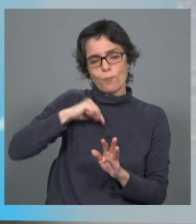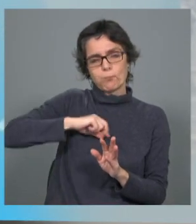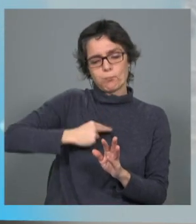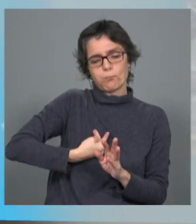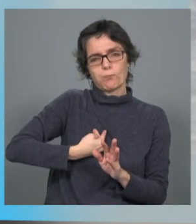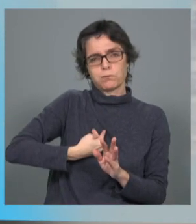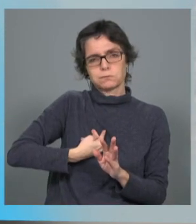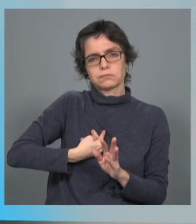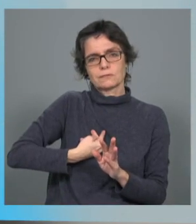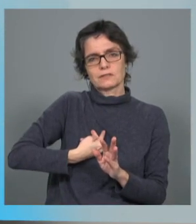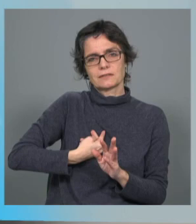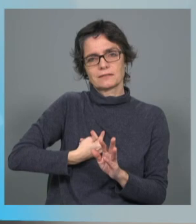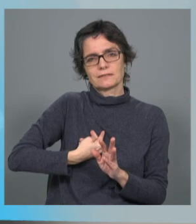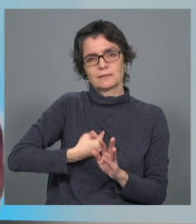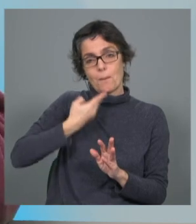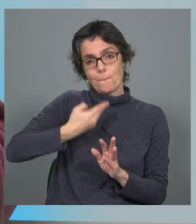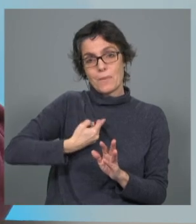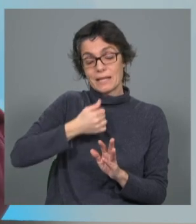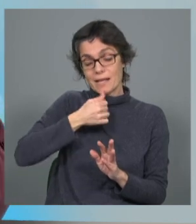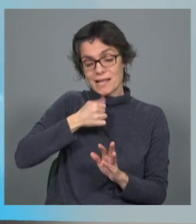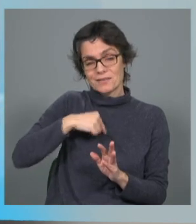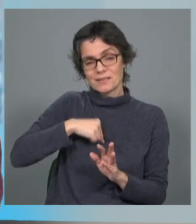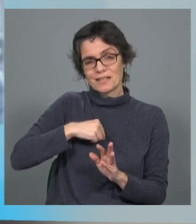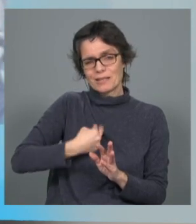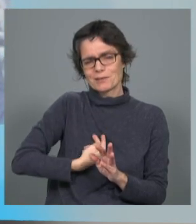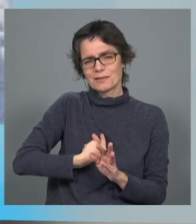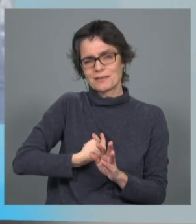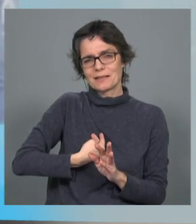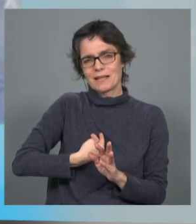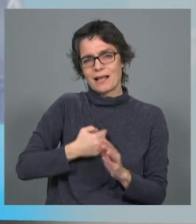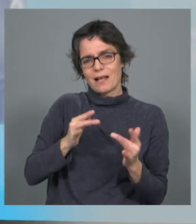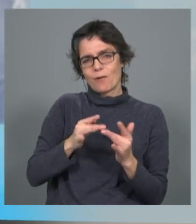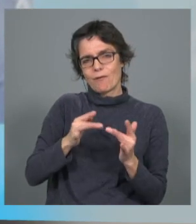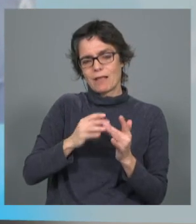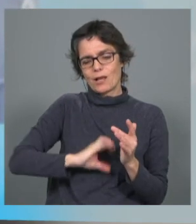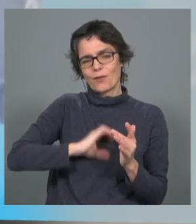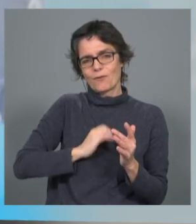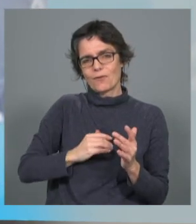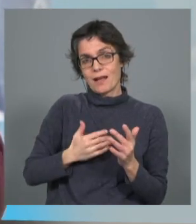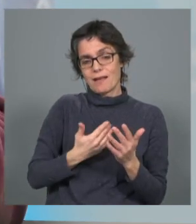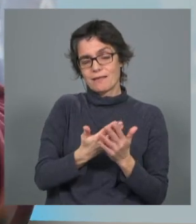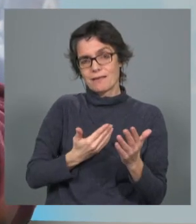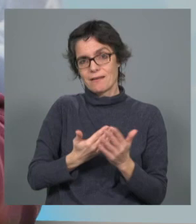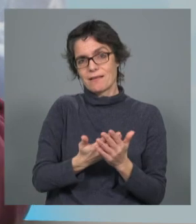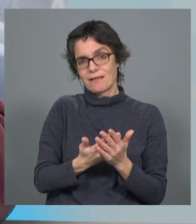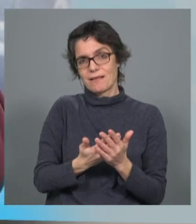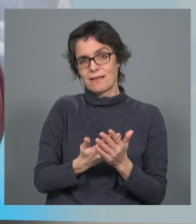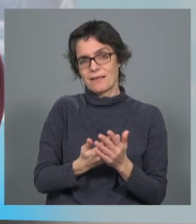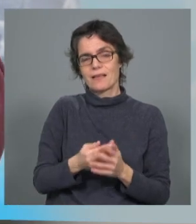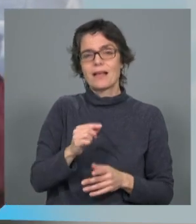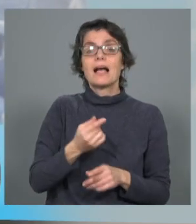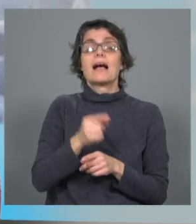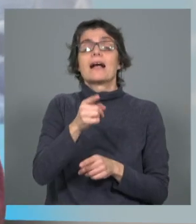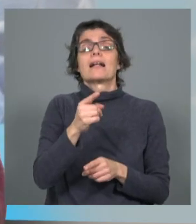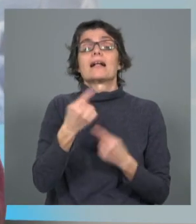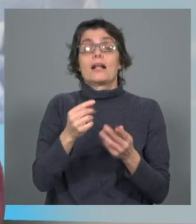Que, no fundo, o que se trata é de estabelecer uma relação de confiança entre as duas partes. Aliás, há aqui uma expressão,